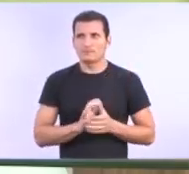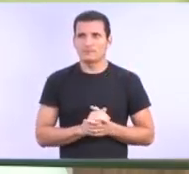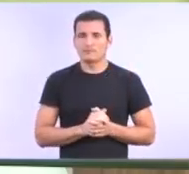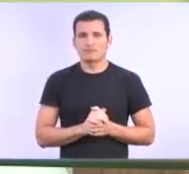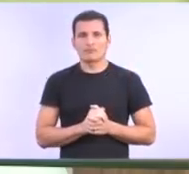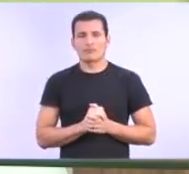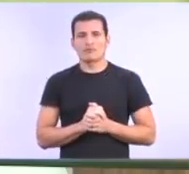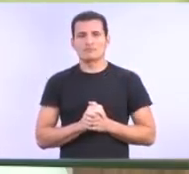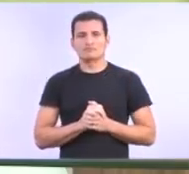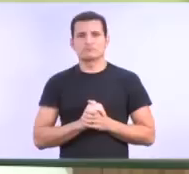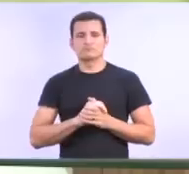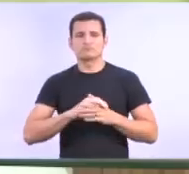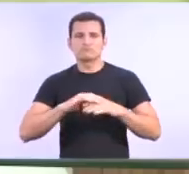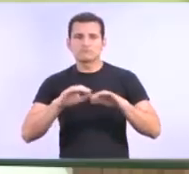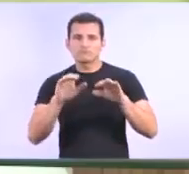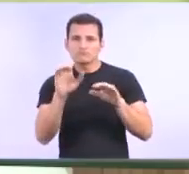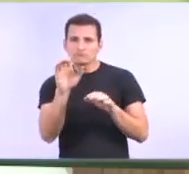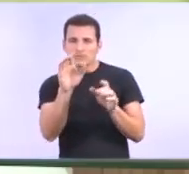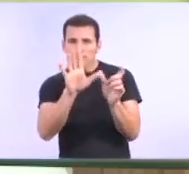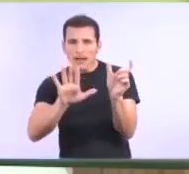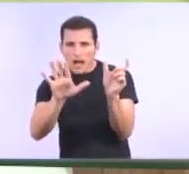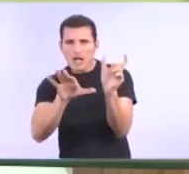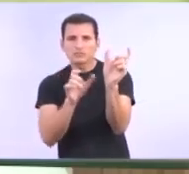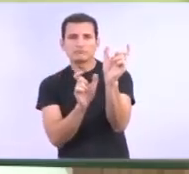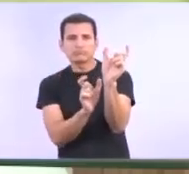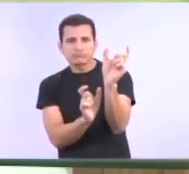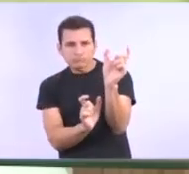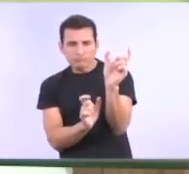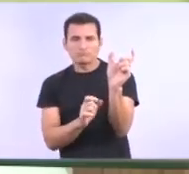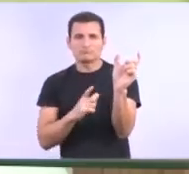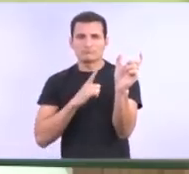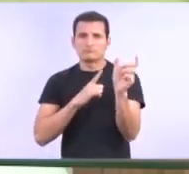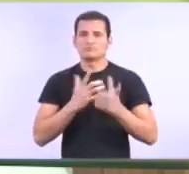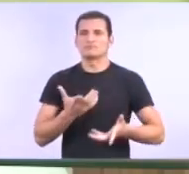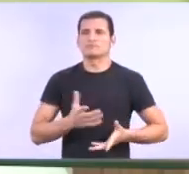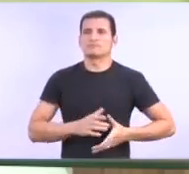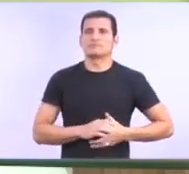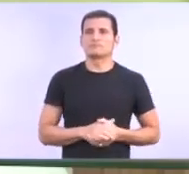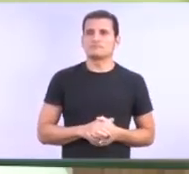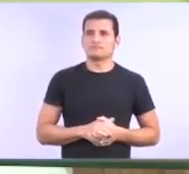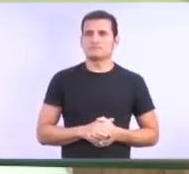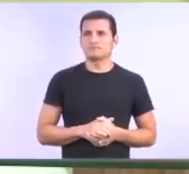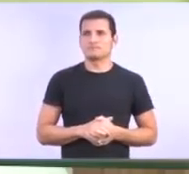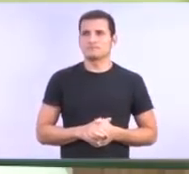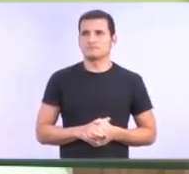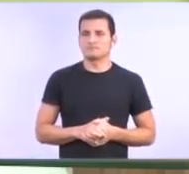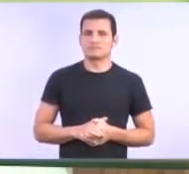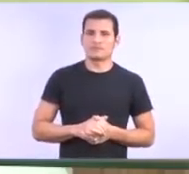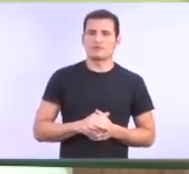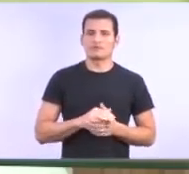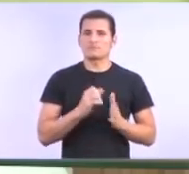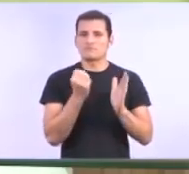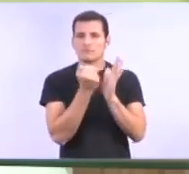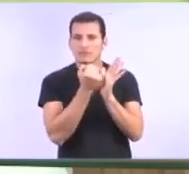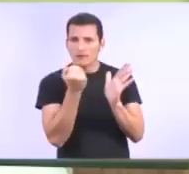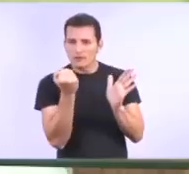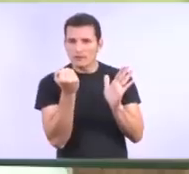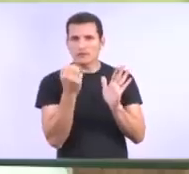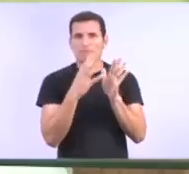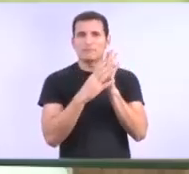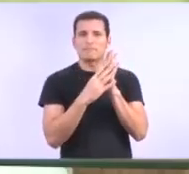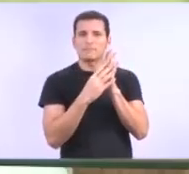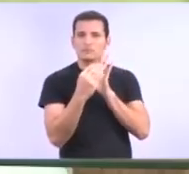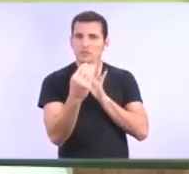imagem do produto, podemos ter aí também marca, modelo, se